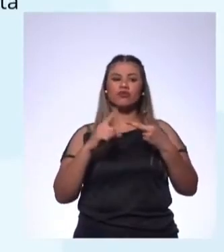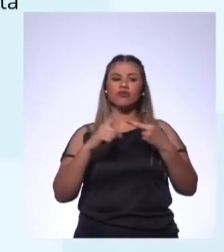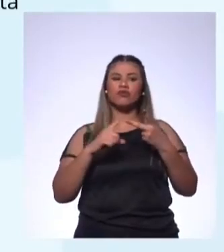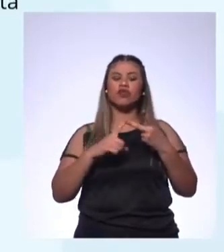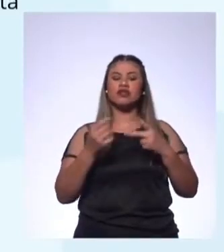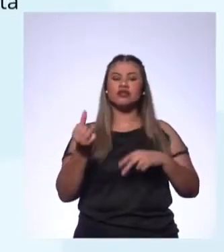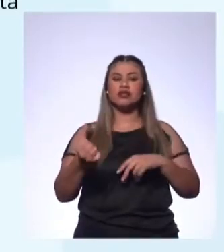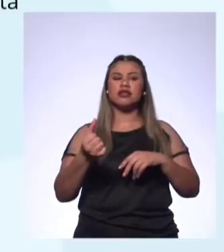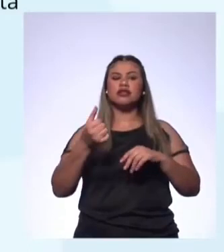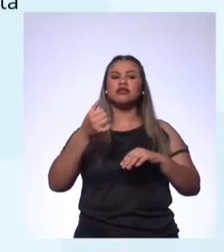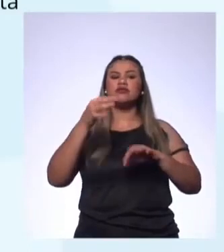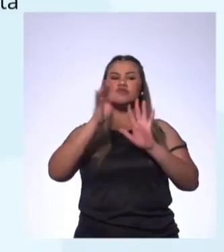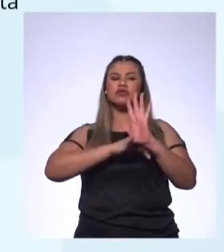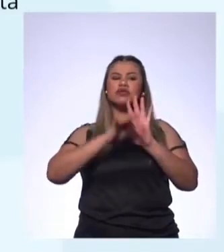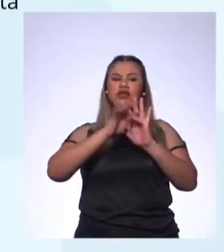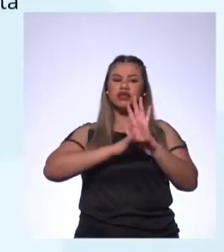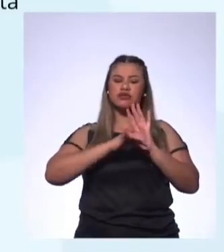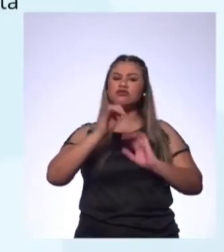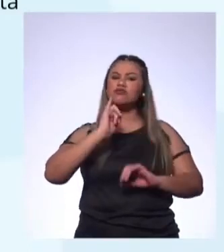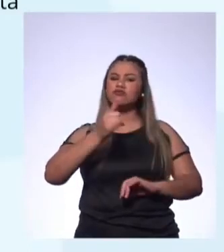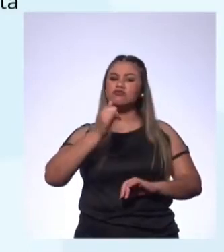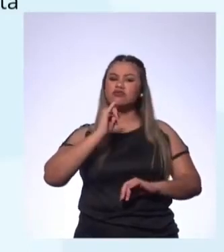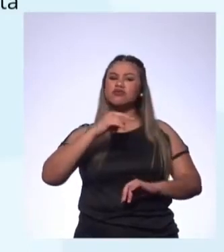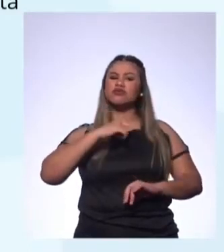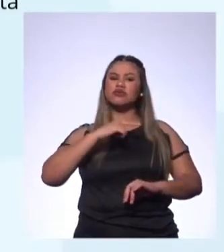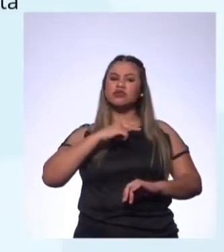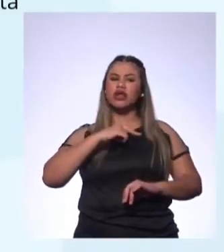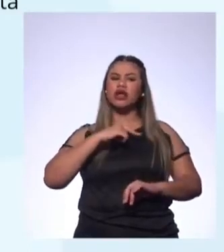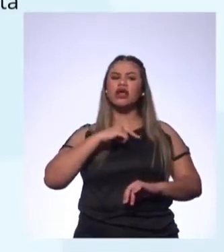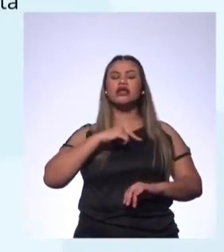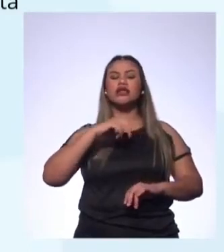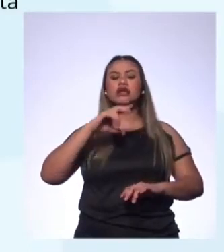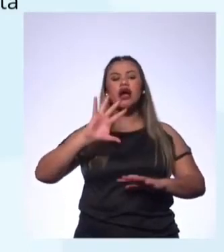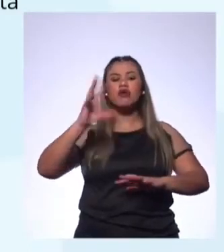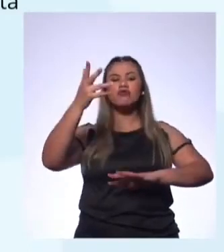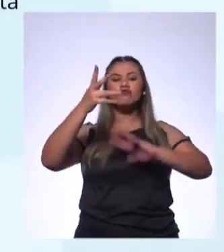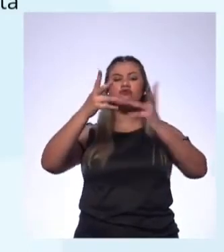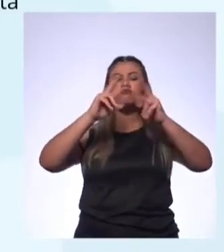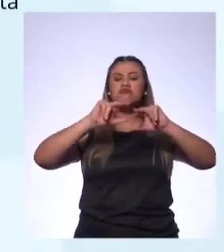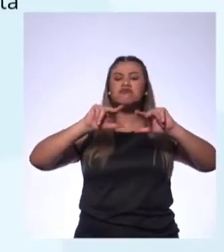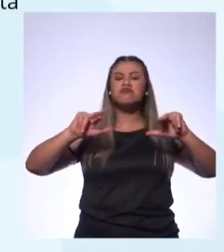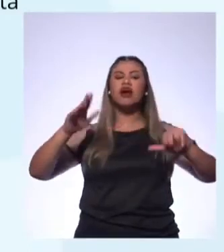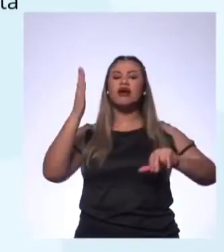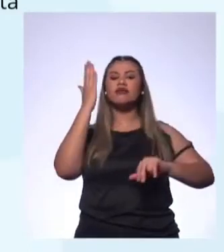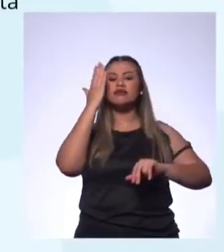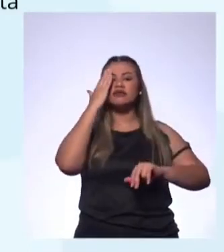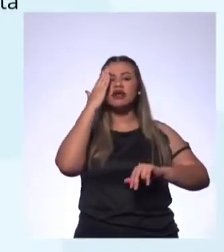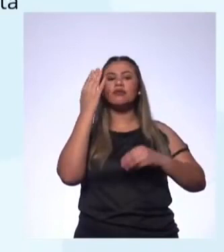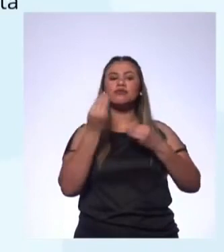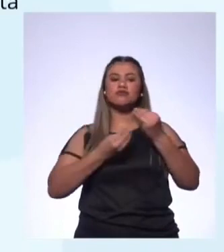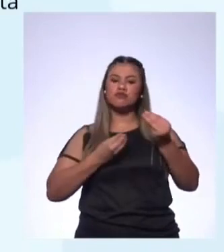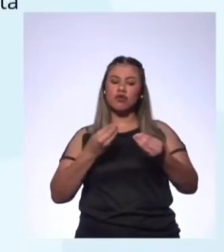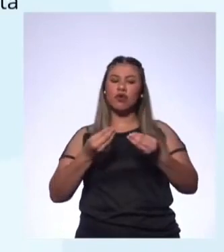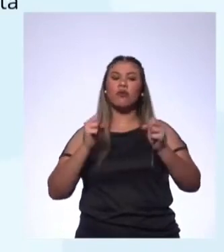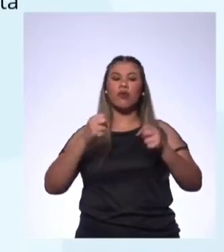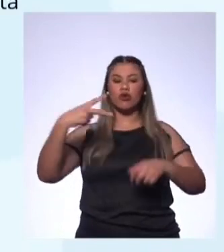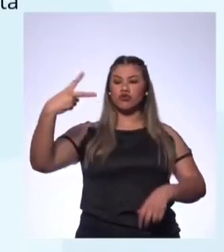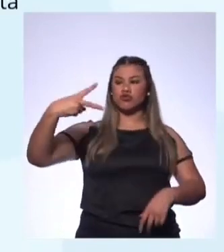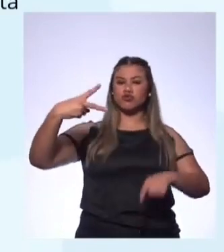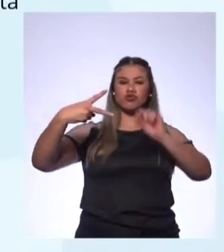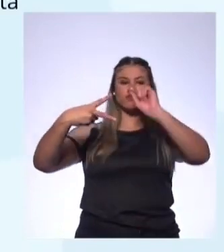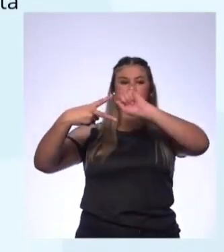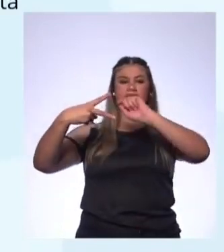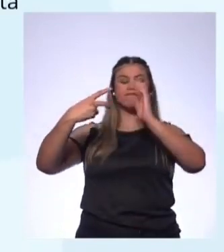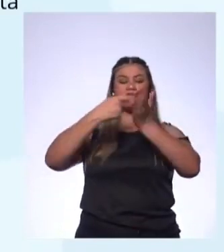narrador? Como você sabe o que está acontecendo na história? Anotem essas duas, deem um